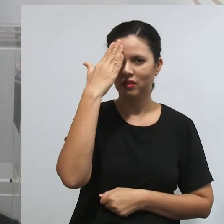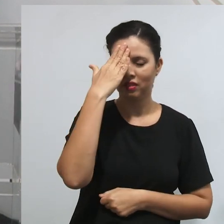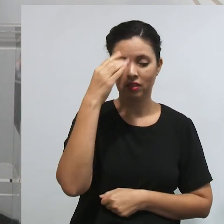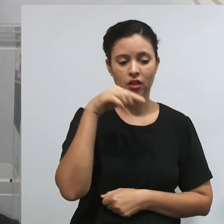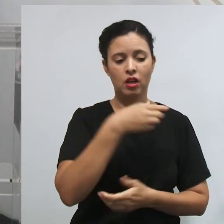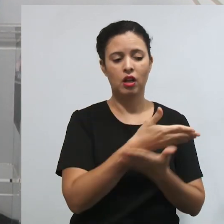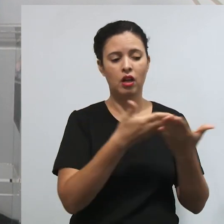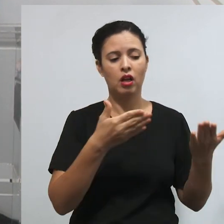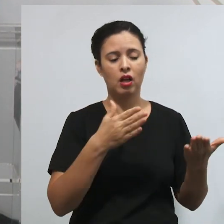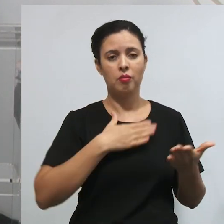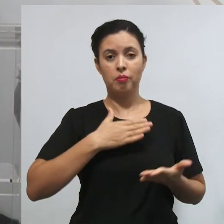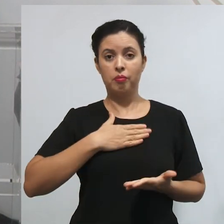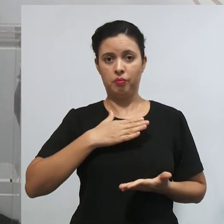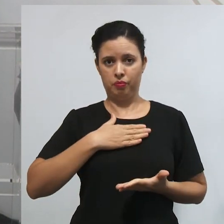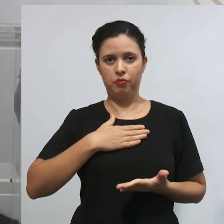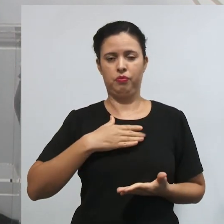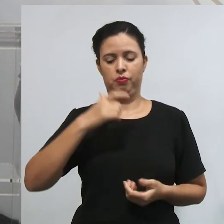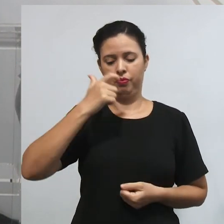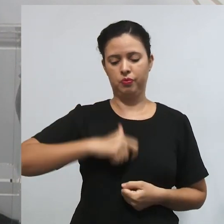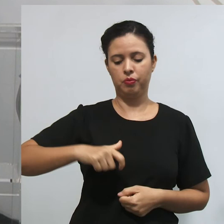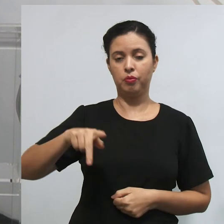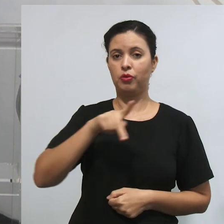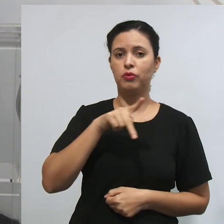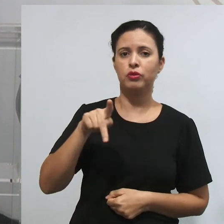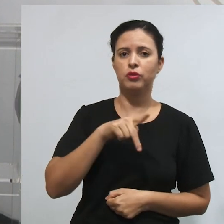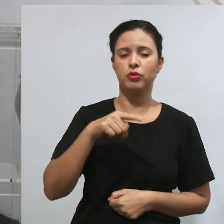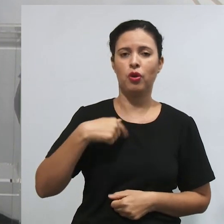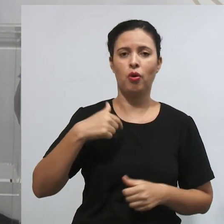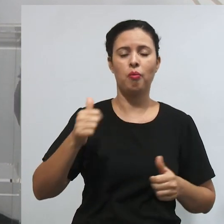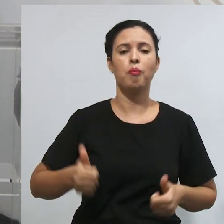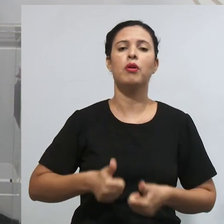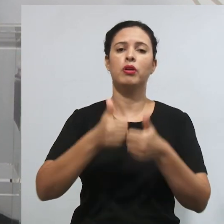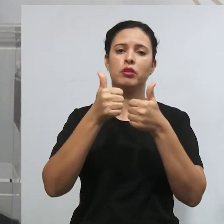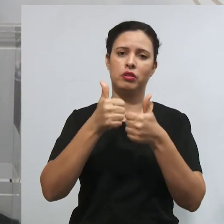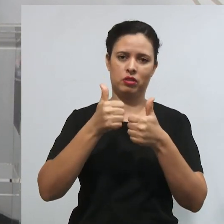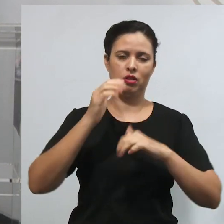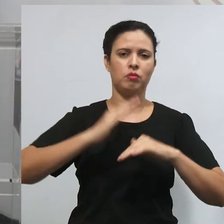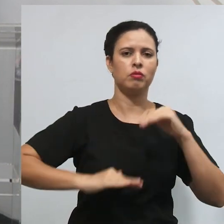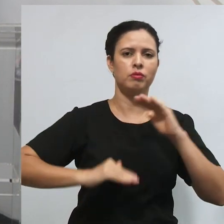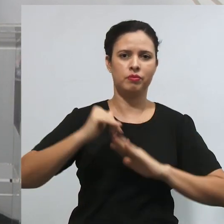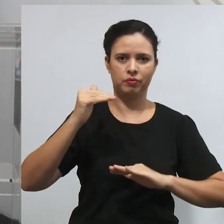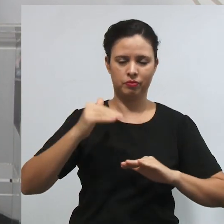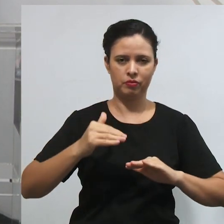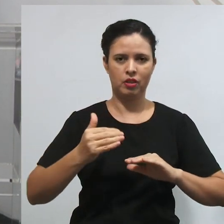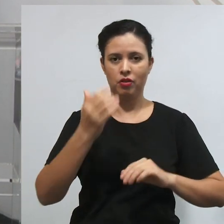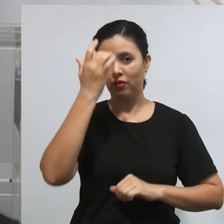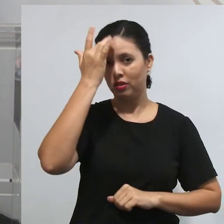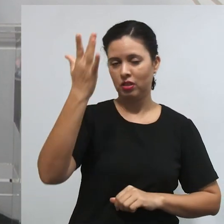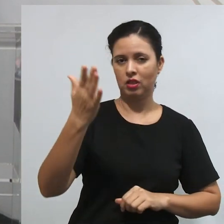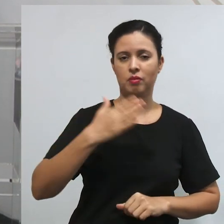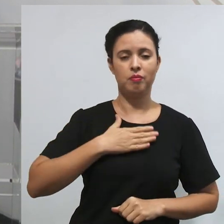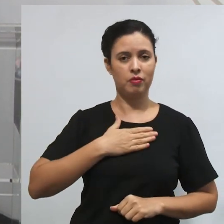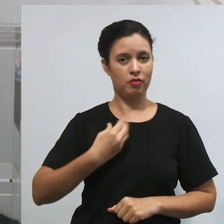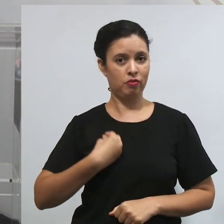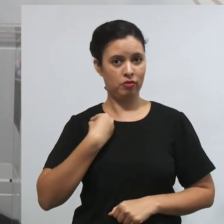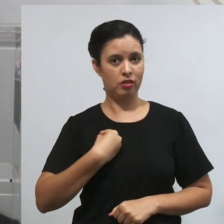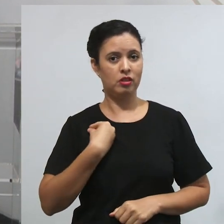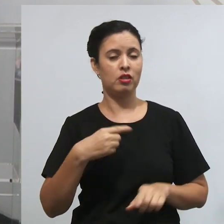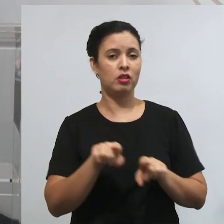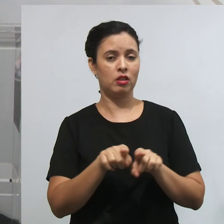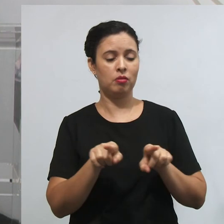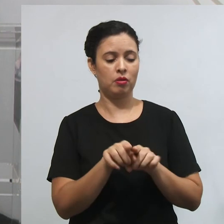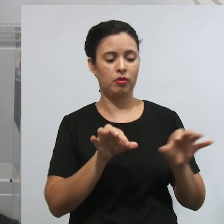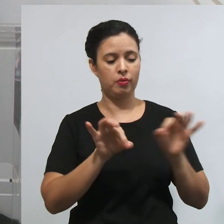melhorar a minha prática enquanto professor, para facilitar a minha vida e a facilitar a